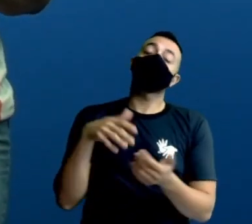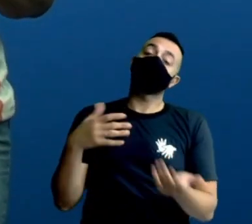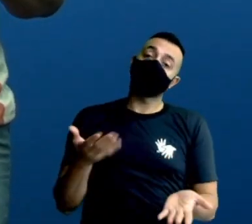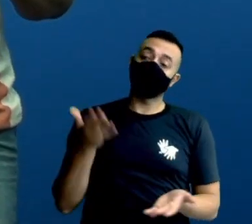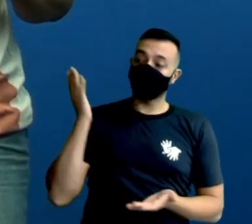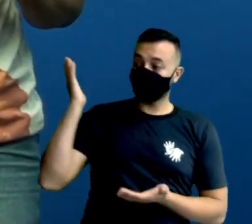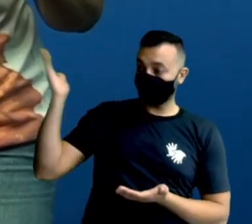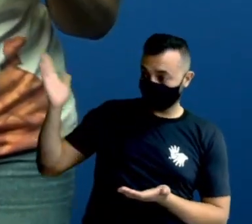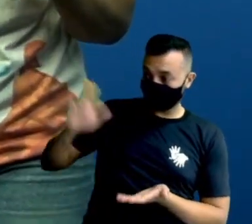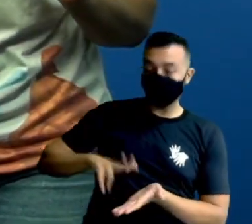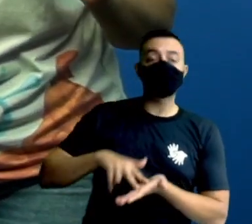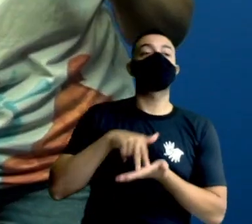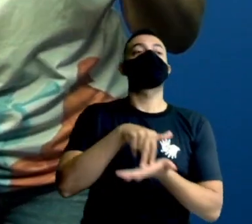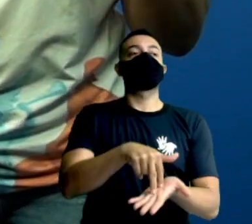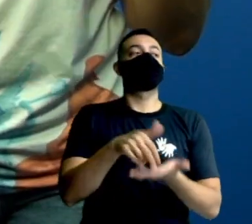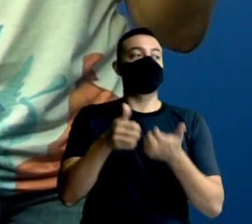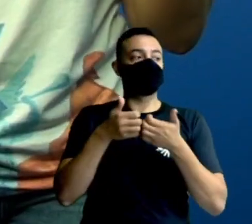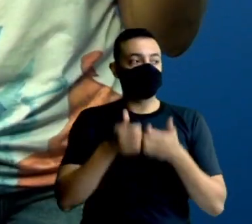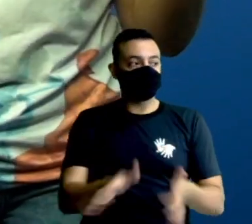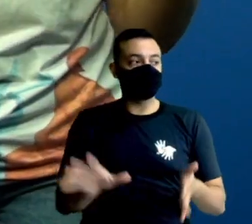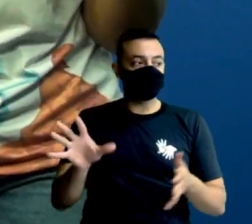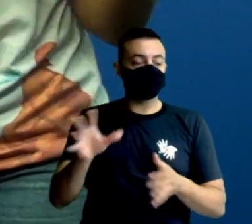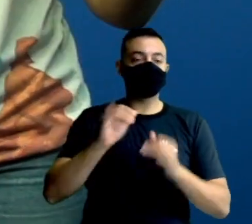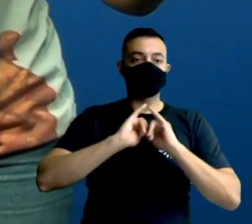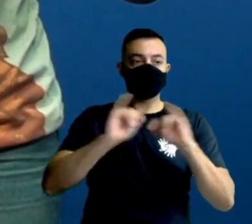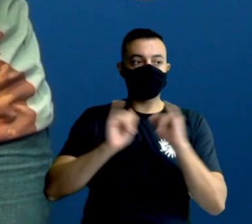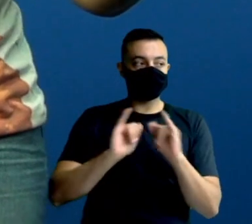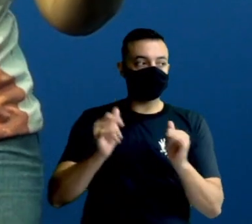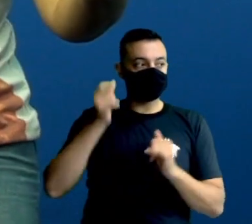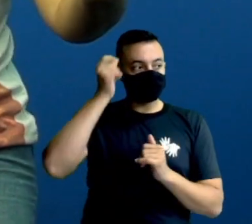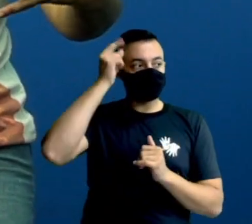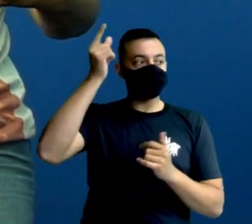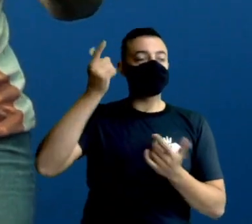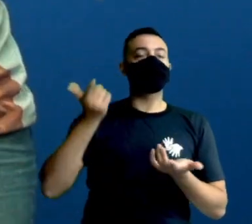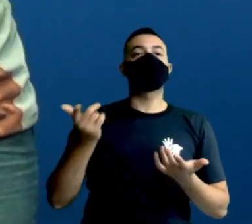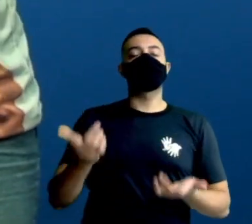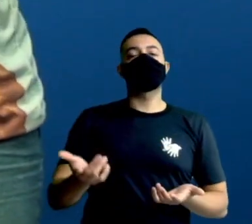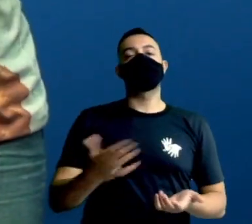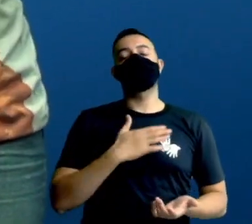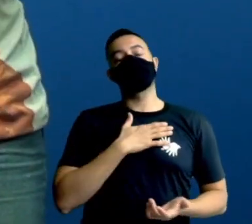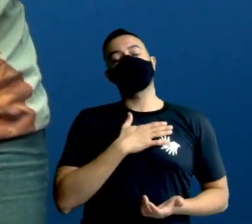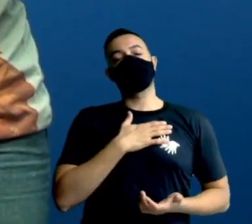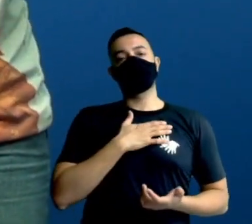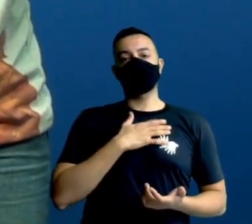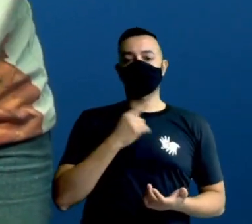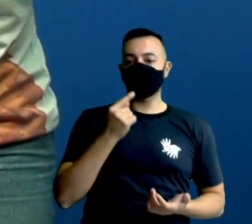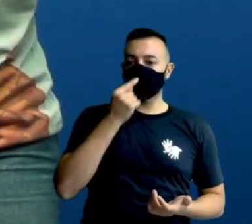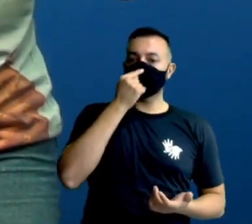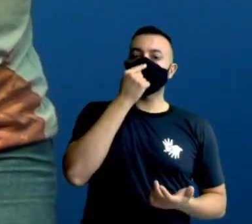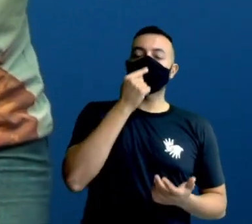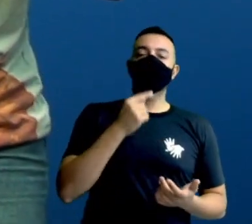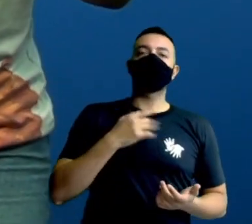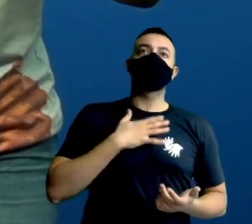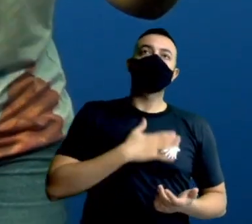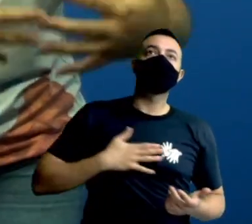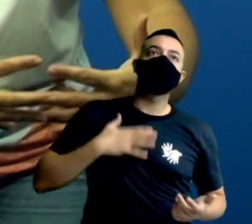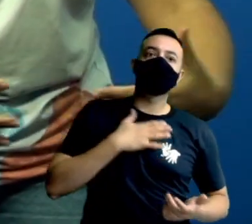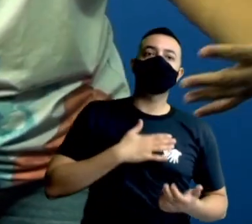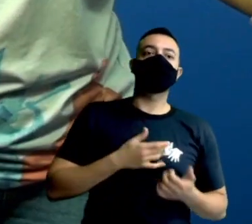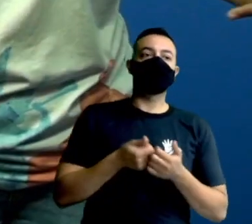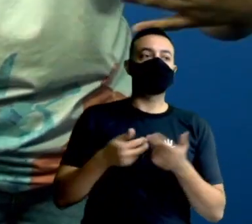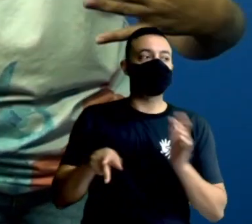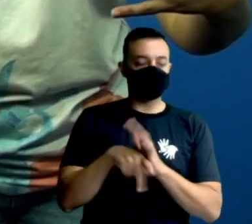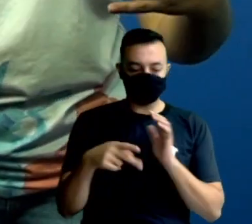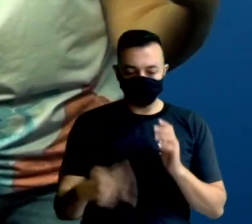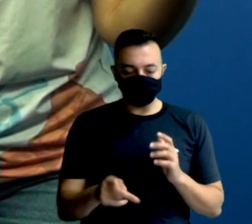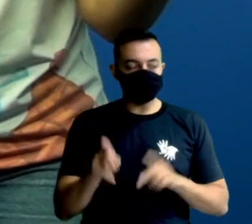começar a colocar na cabeça das pessoas essa ideia de nacionalidade, de nativo, de eu sou aqui, eu sou